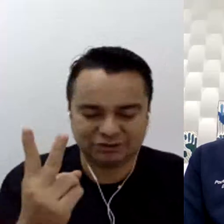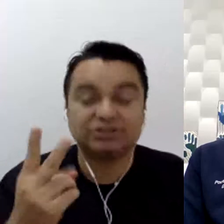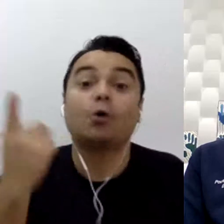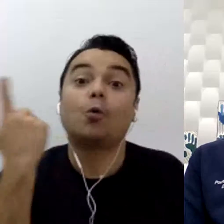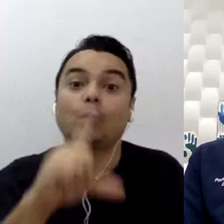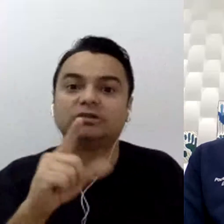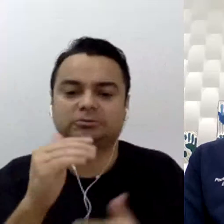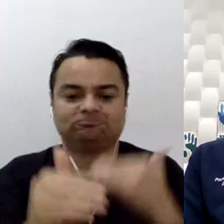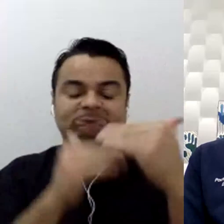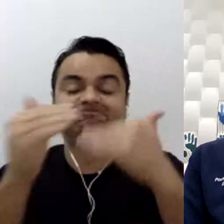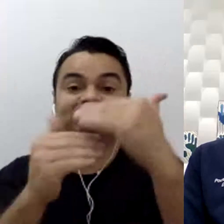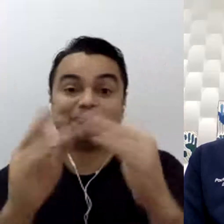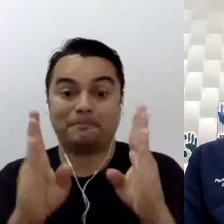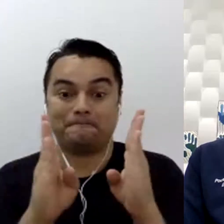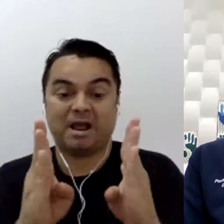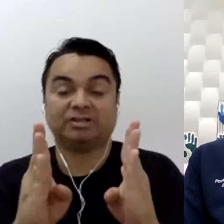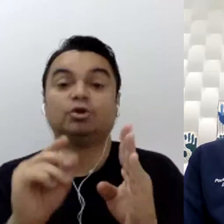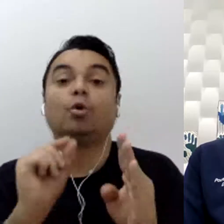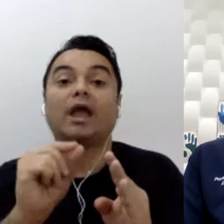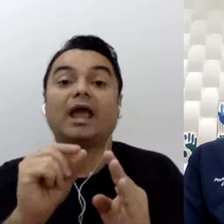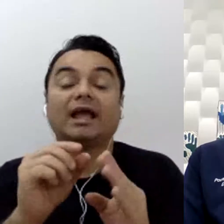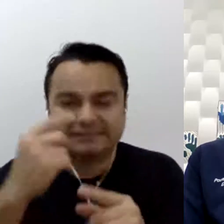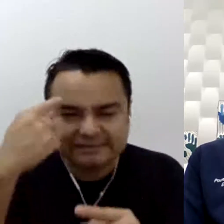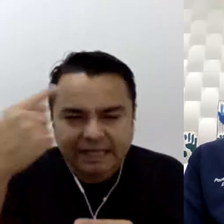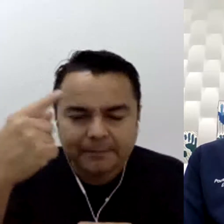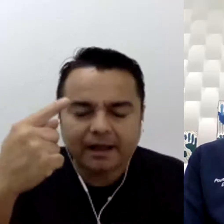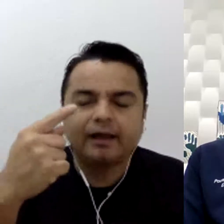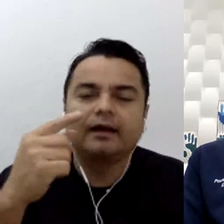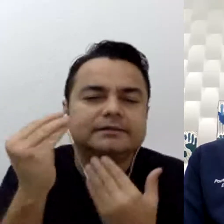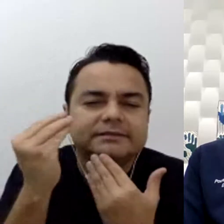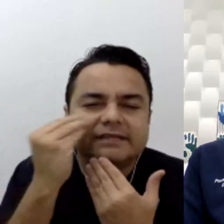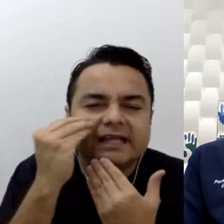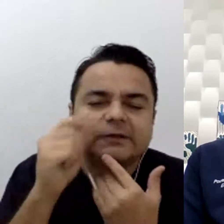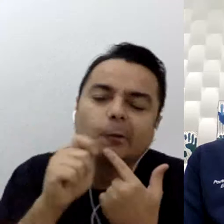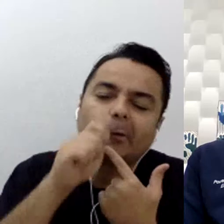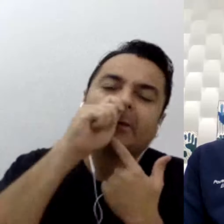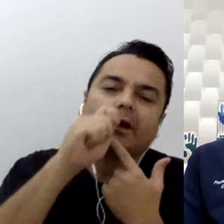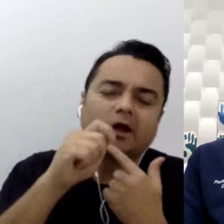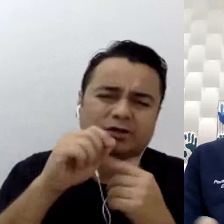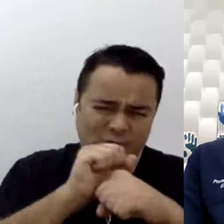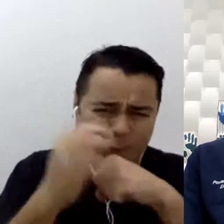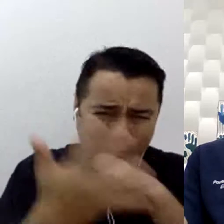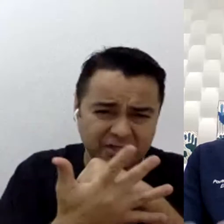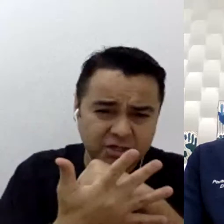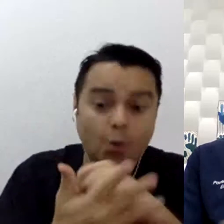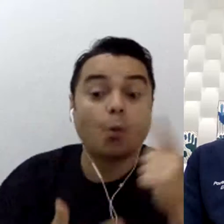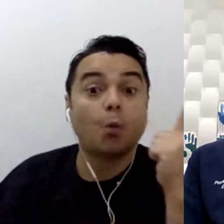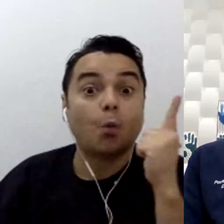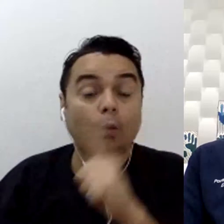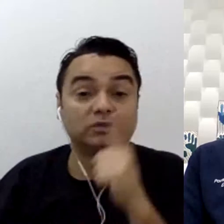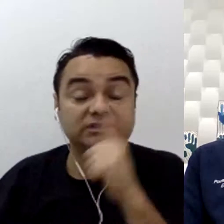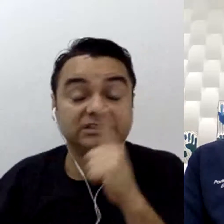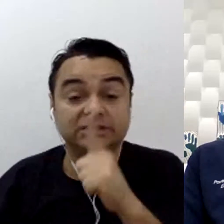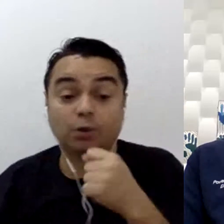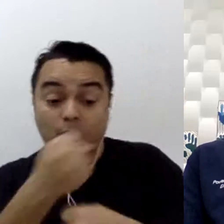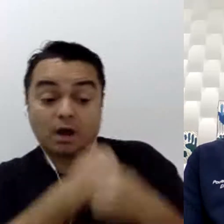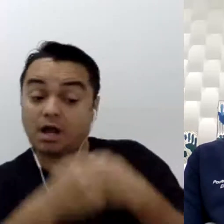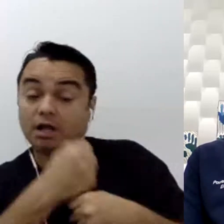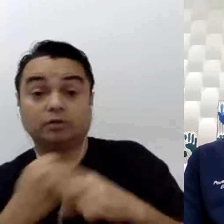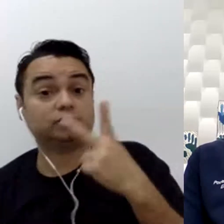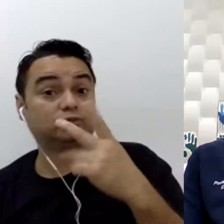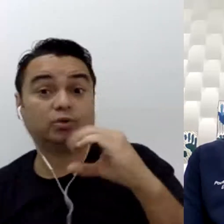a medidor do teste de Covid, que a gente conseguiu fazer a agilidade do teste, que aquele tempo, em 2020, era um teste